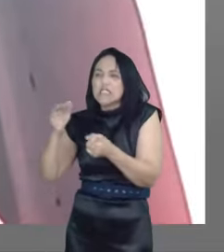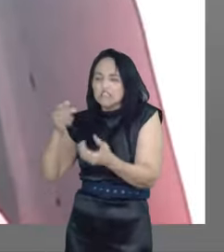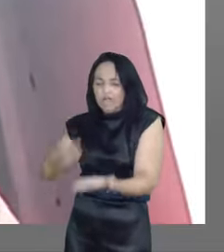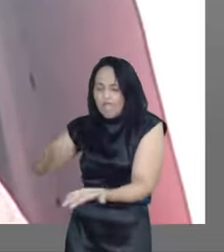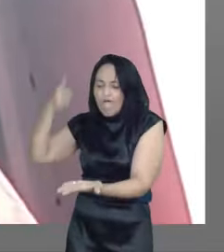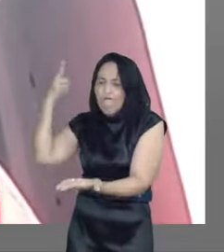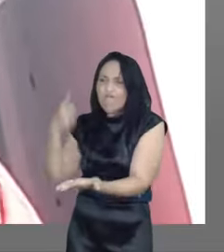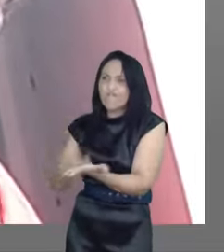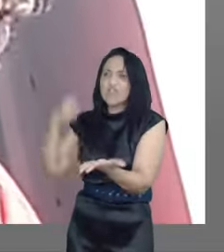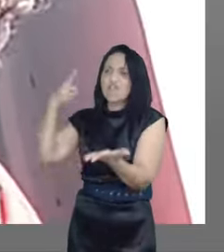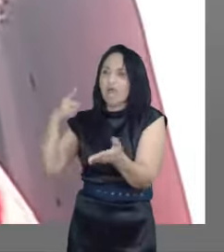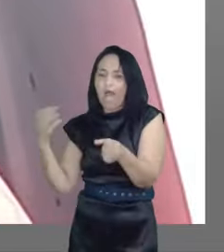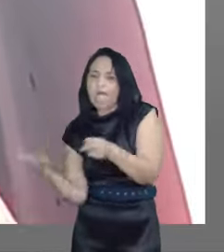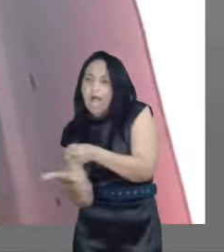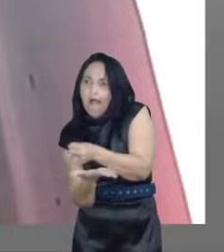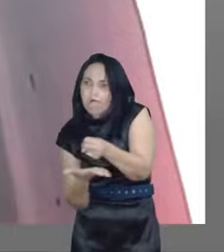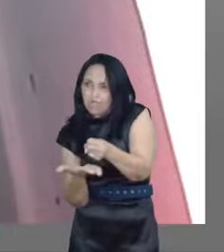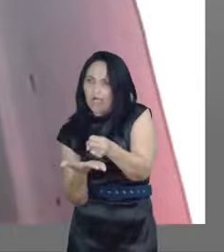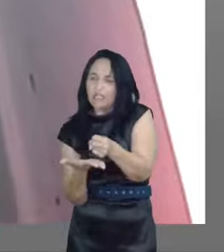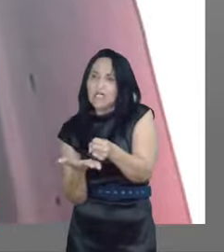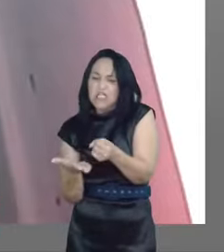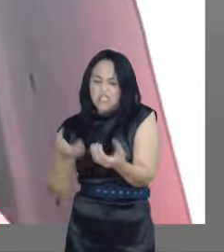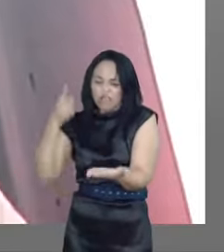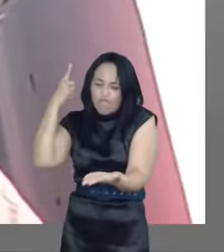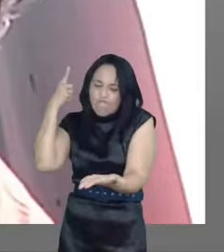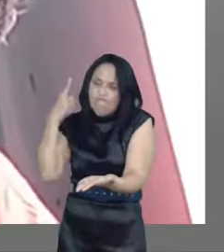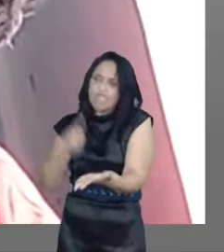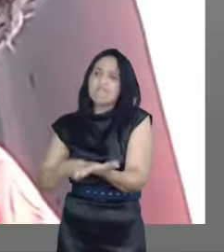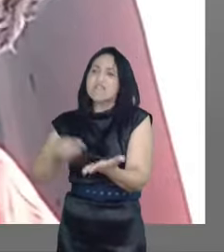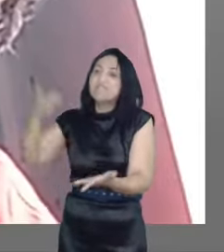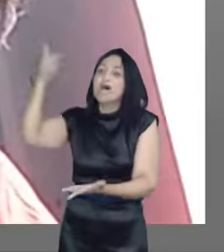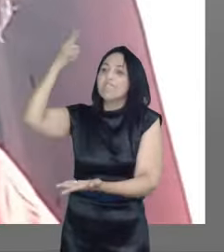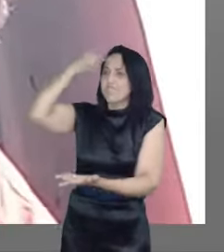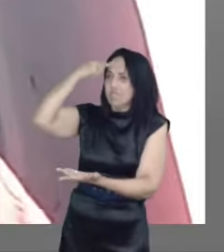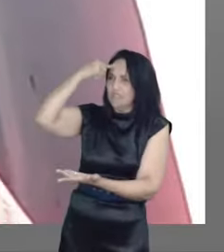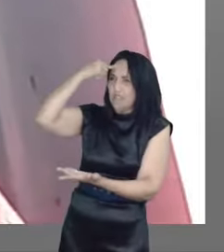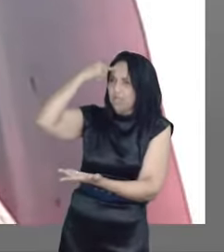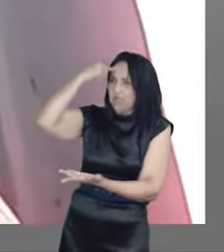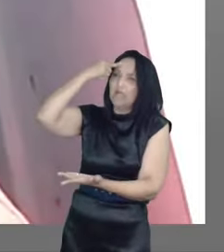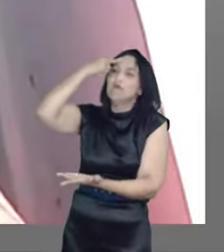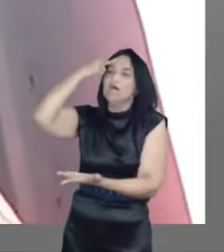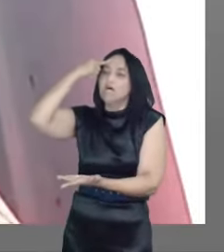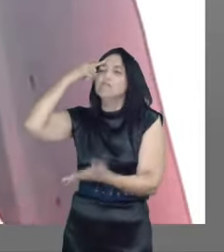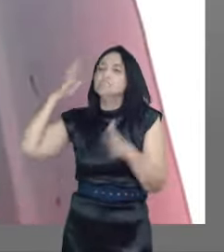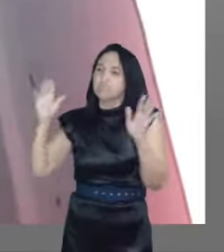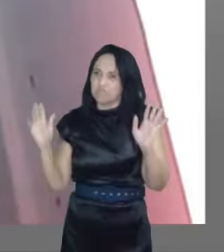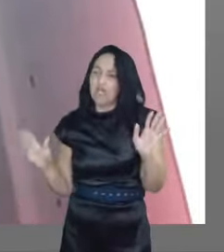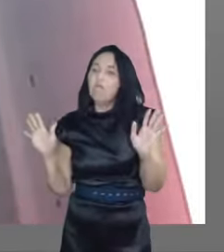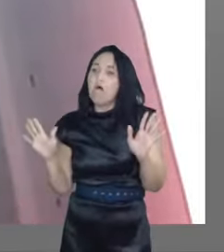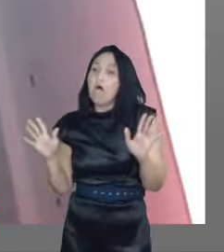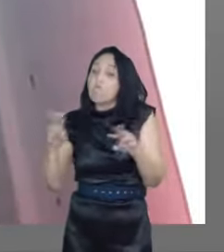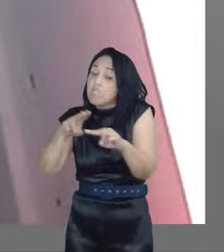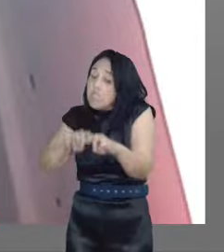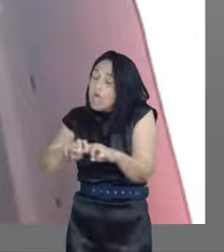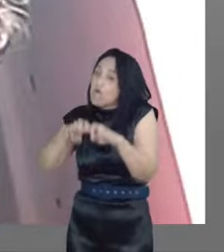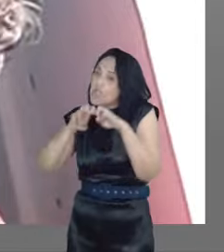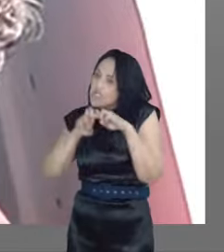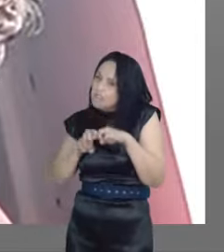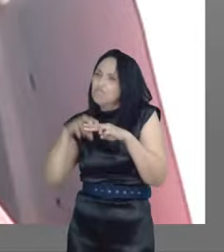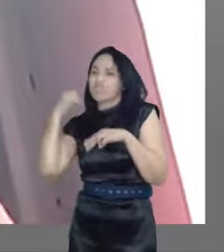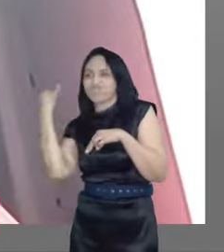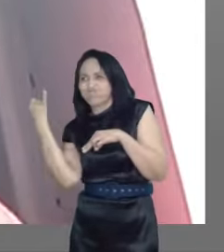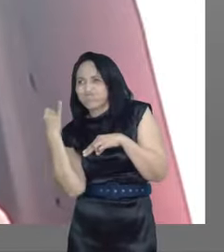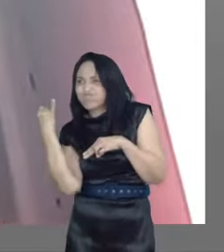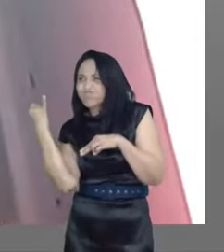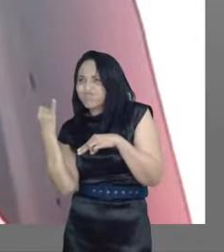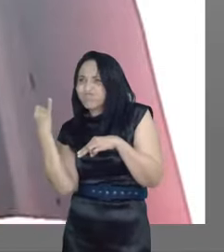base, isso consolida pensamento, isso consolida hegemonia, por isso que é tão importante. E